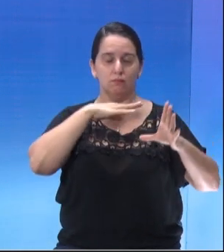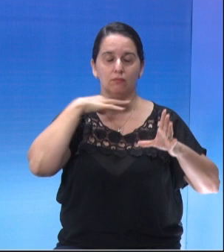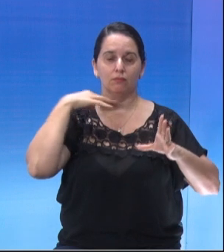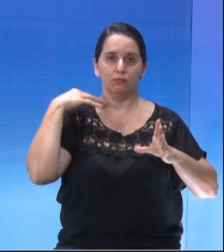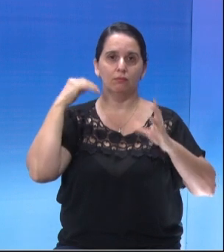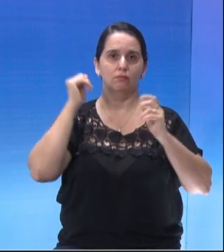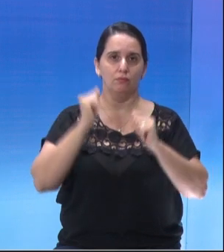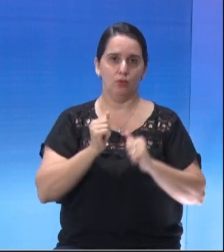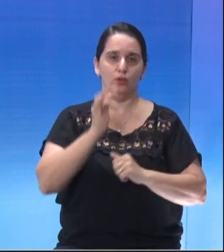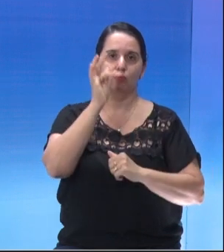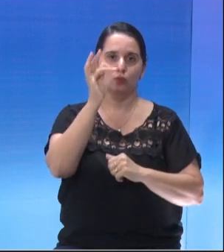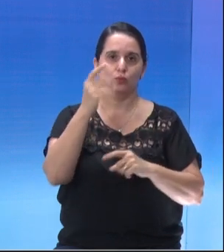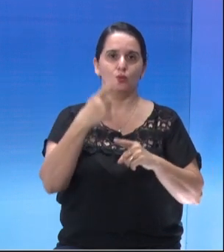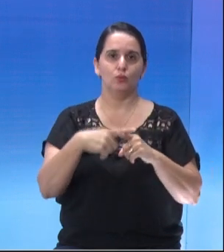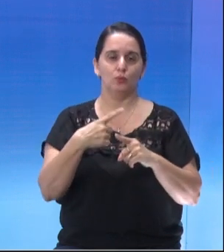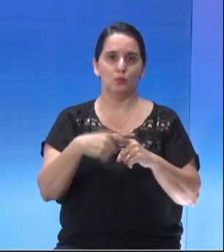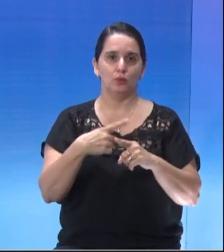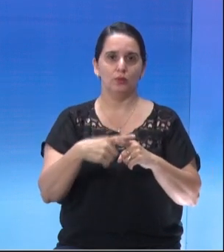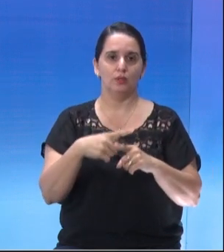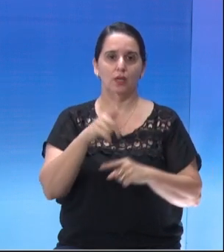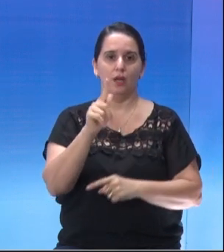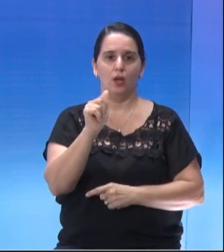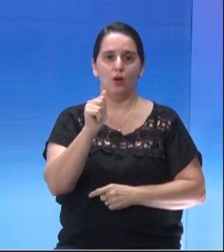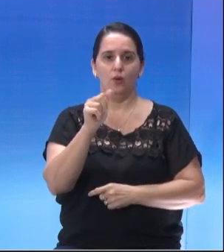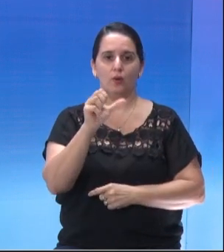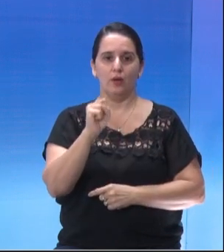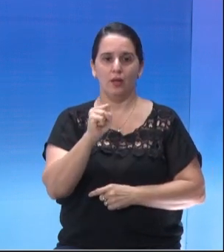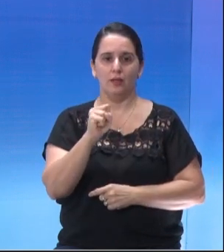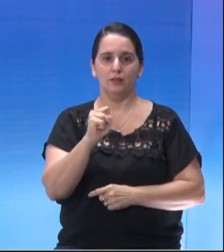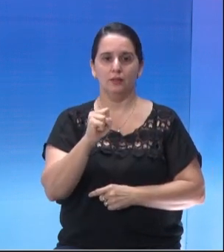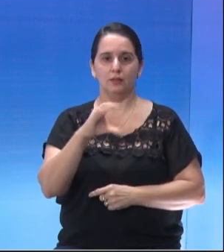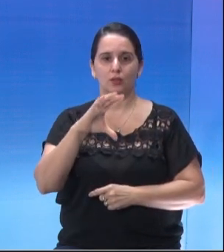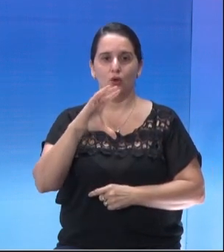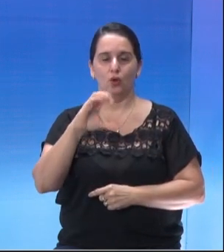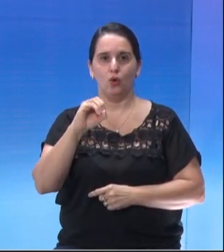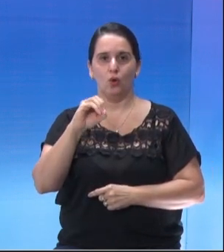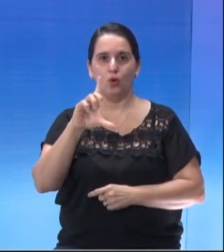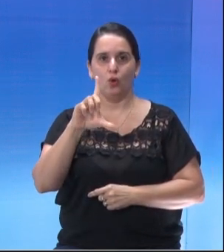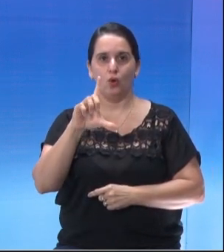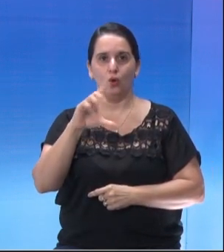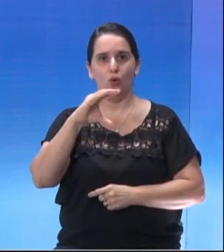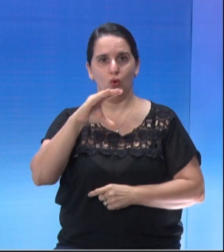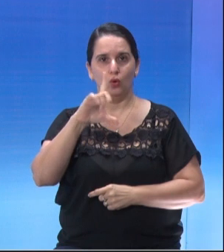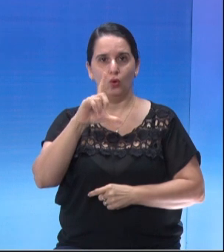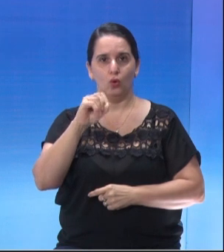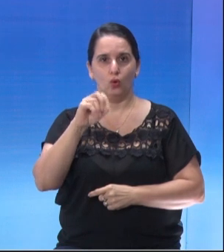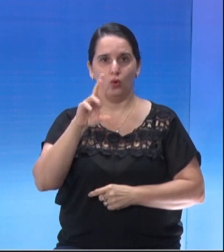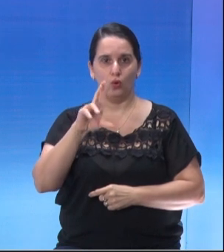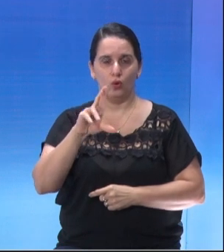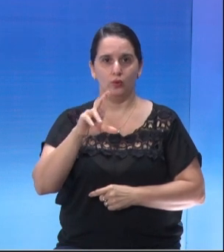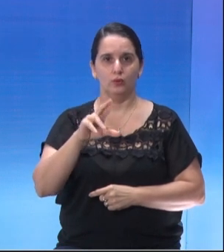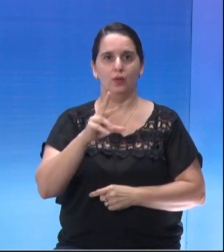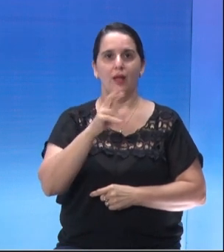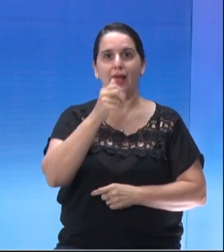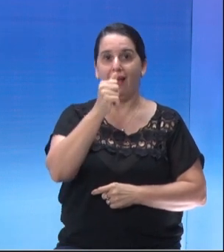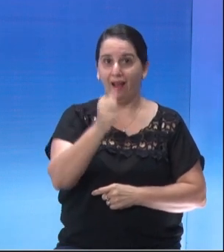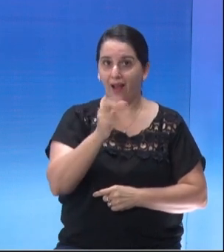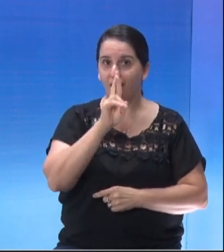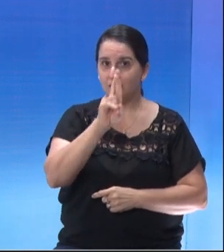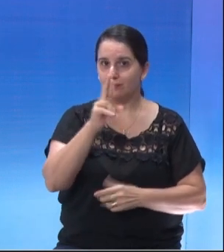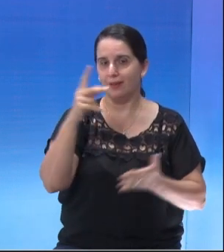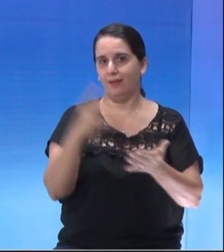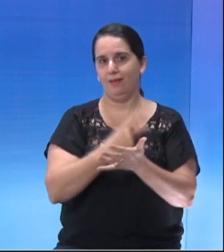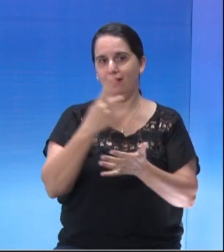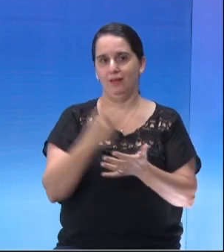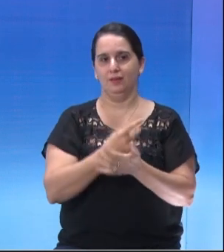o indivíduo que está efetuando esse cozimento, correto? Então, sem lógica total, essa alternativa A. Na